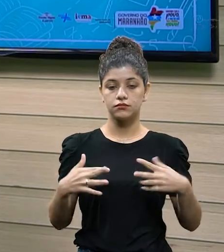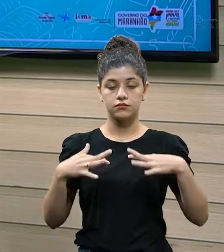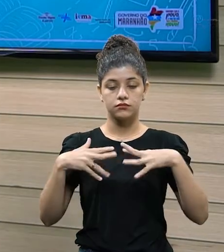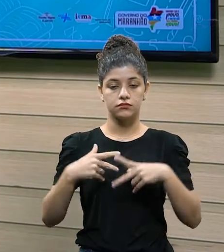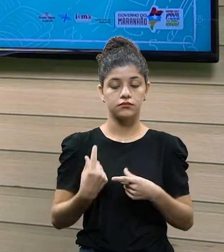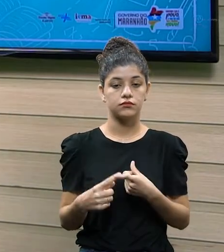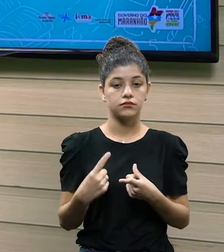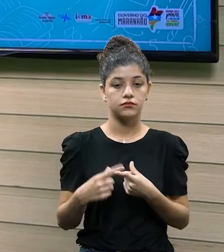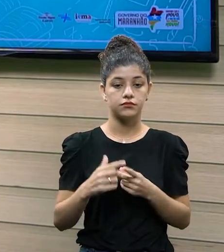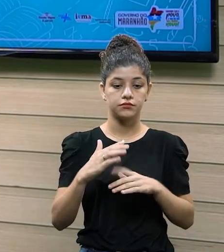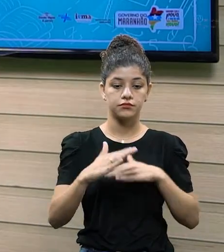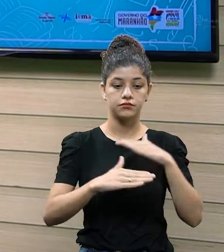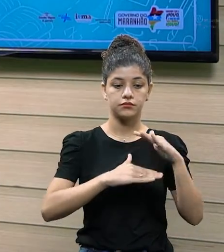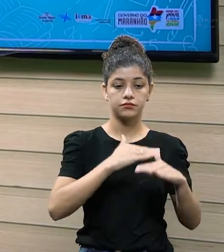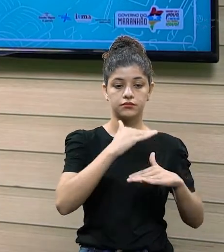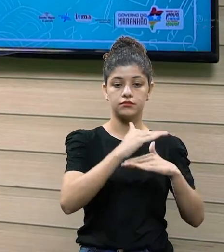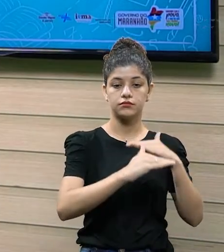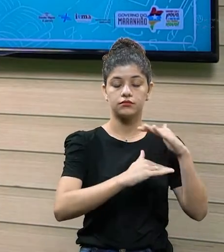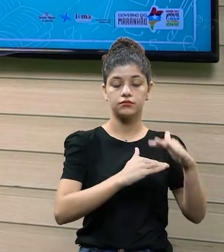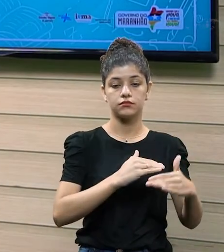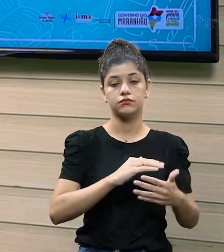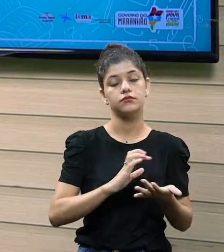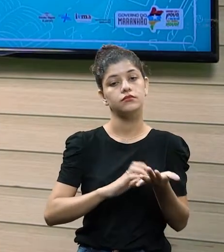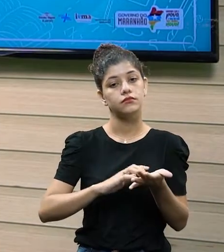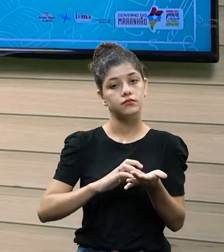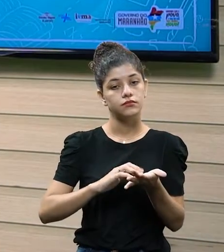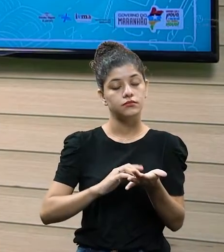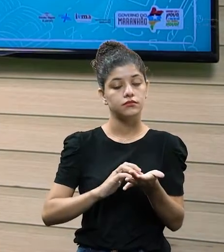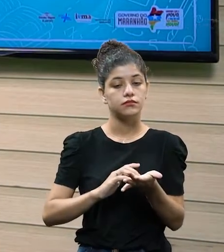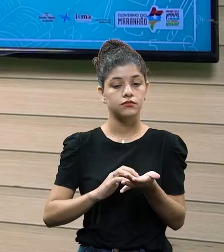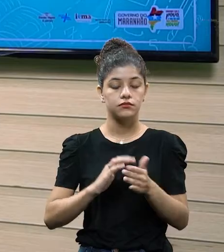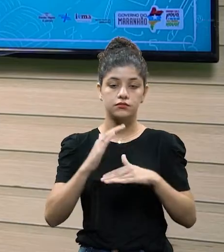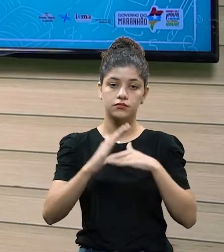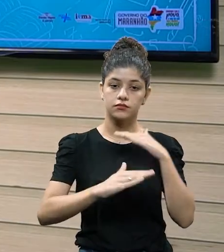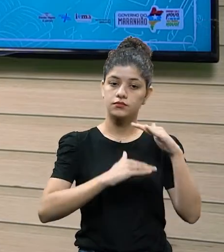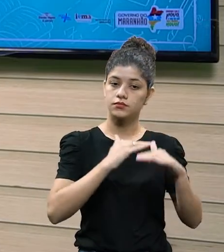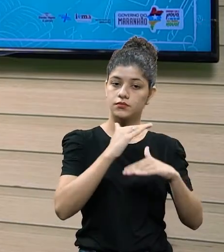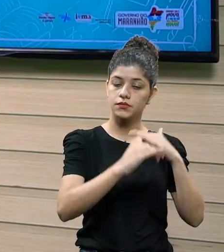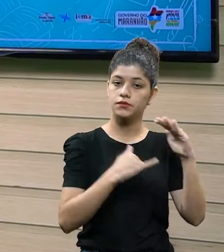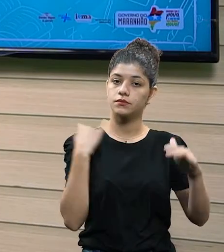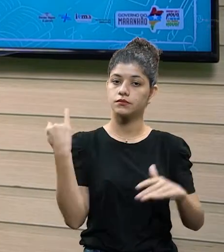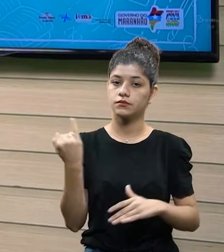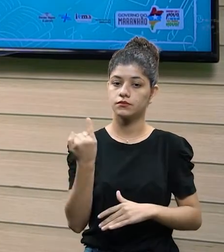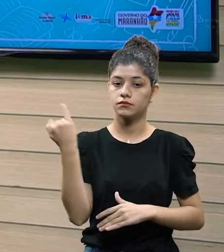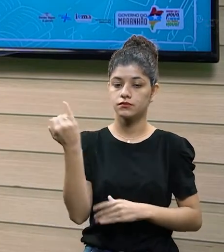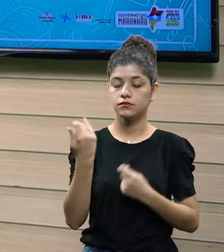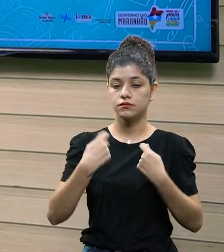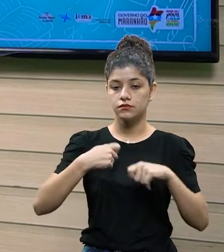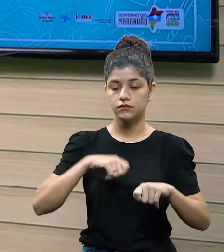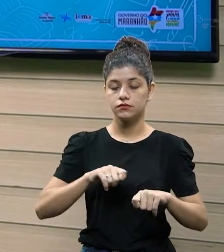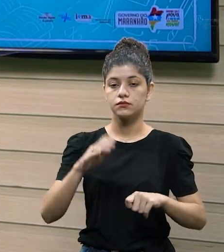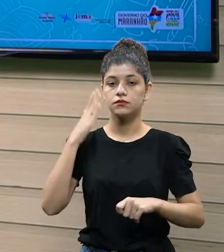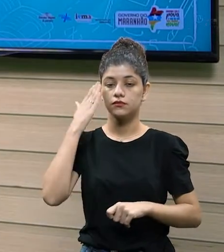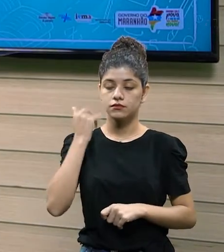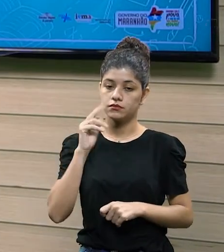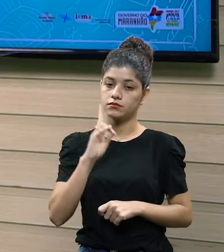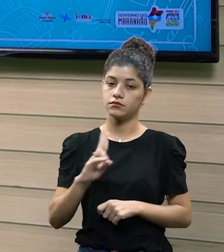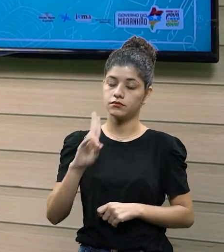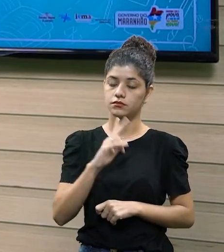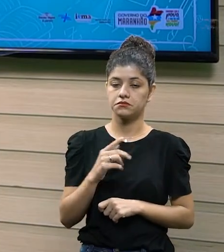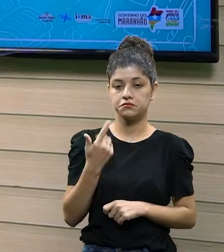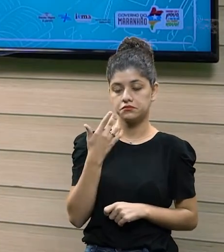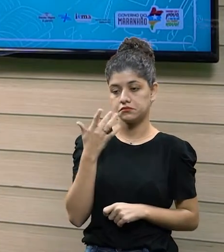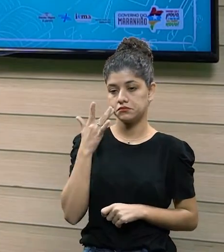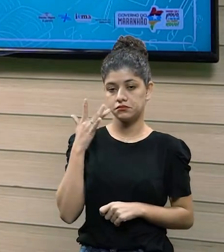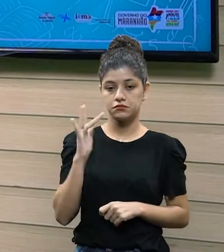porque evoluiu. Mas para esse smartphone, para esse celular ter importância, eu preciso saber manusear. Se eu não